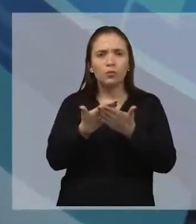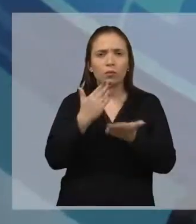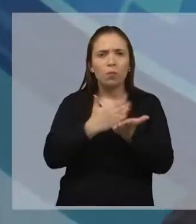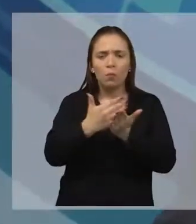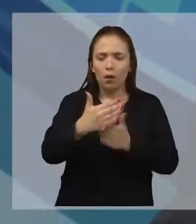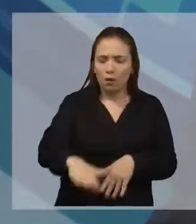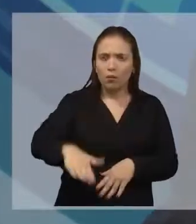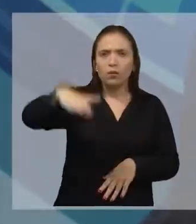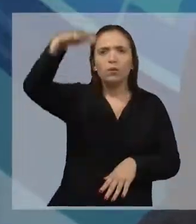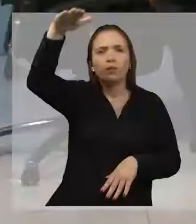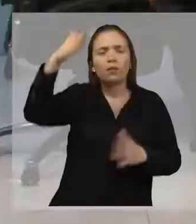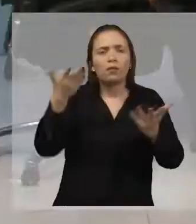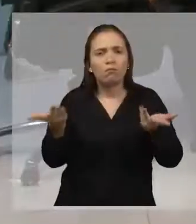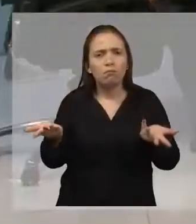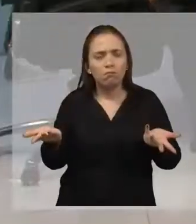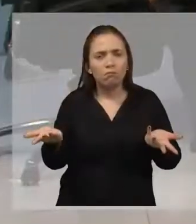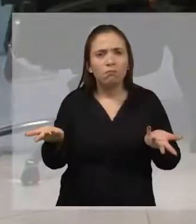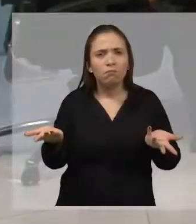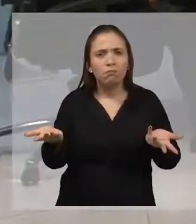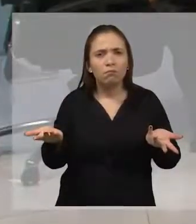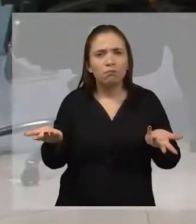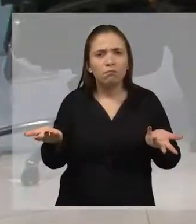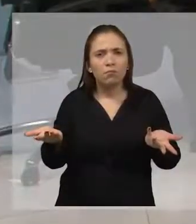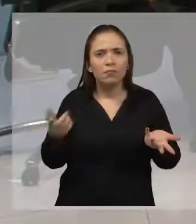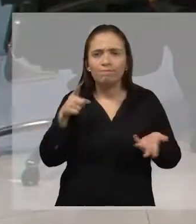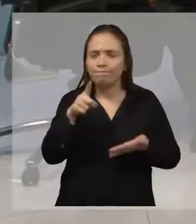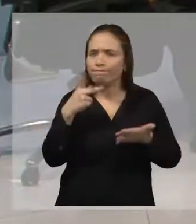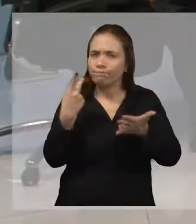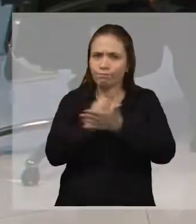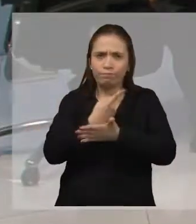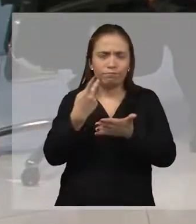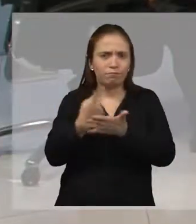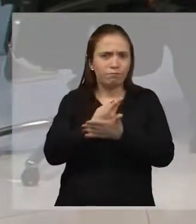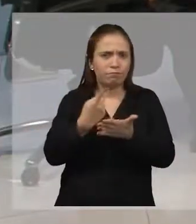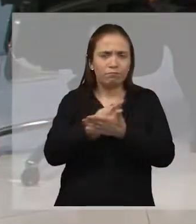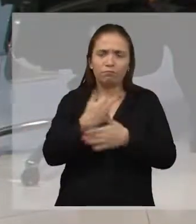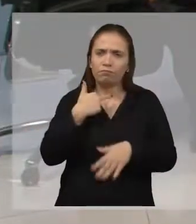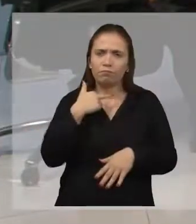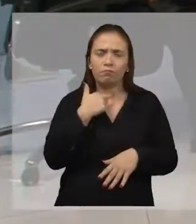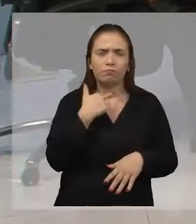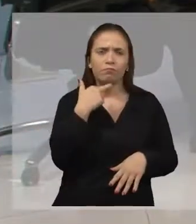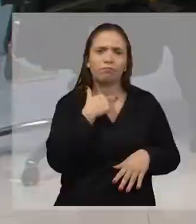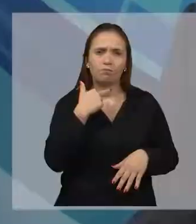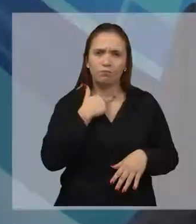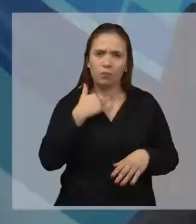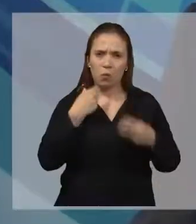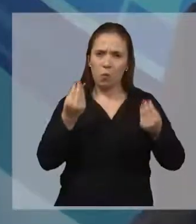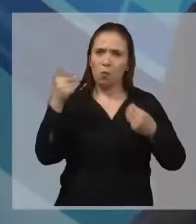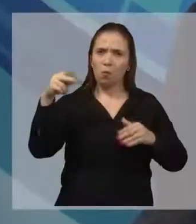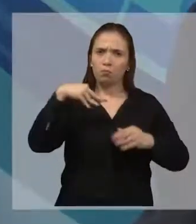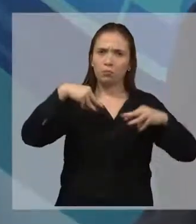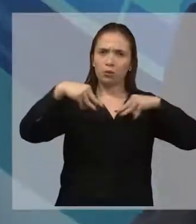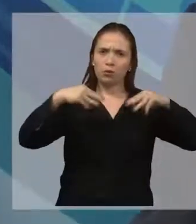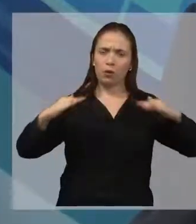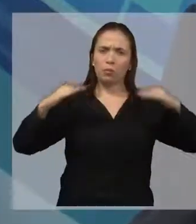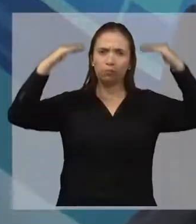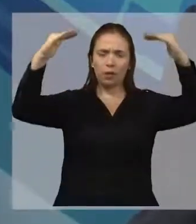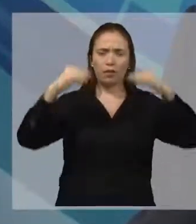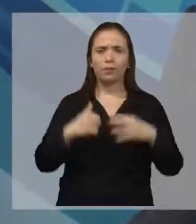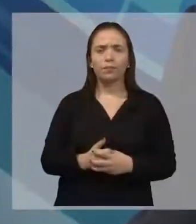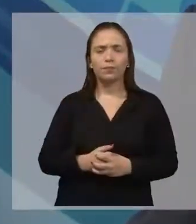prometendo uma abertura. Vou colocar o professor Clésio Arruda como sociólogo nessa discussão, porque há um